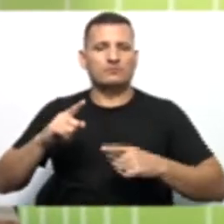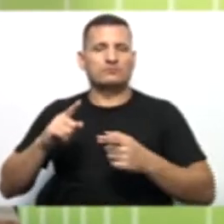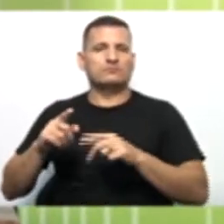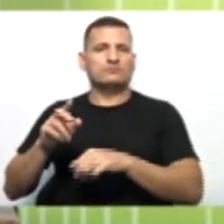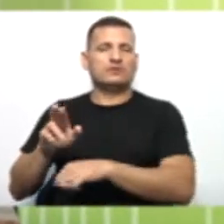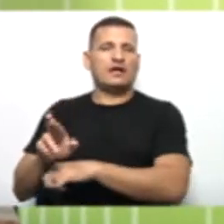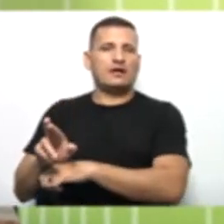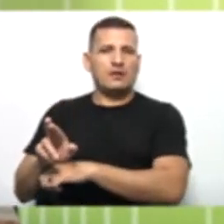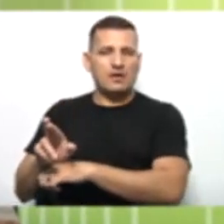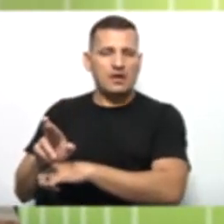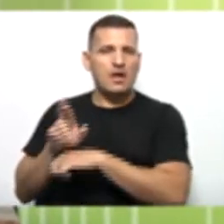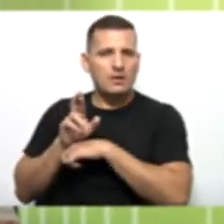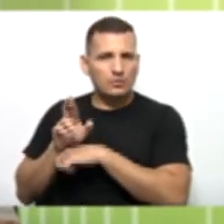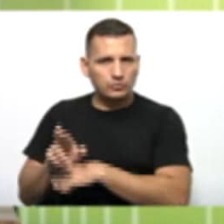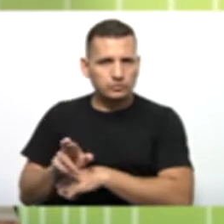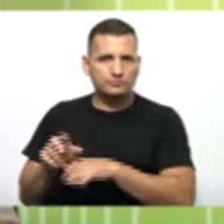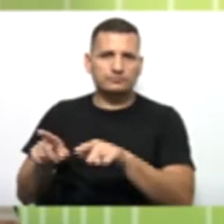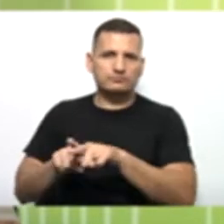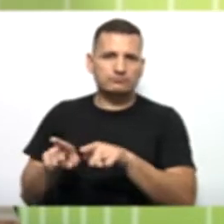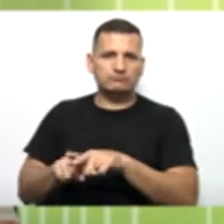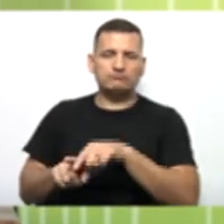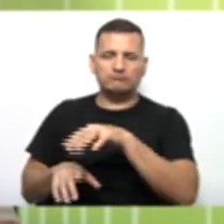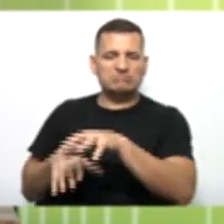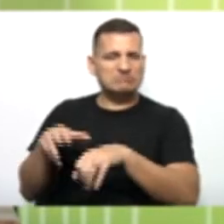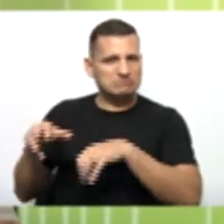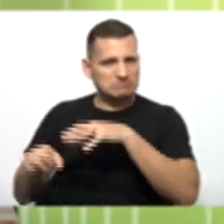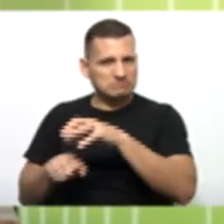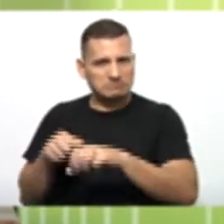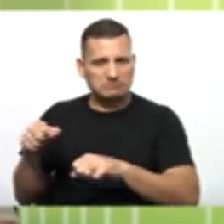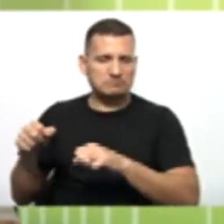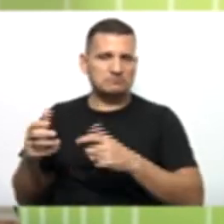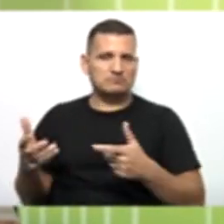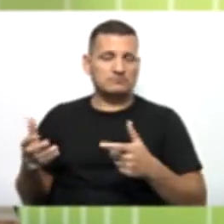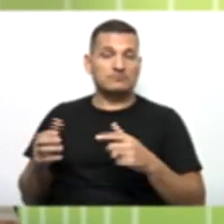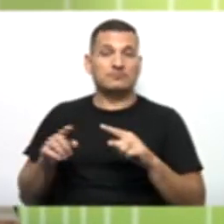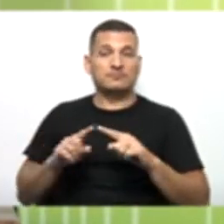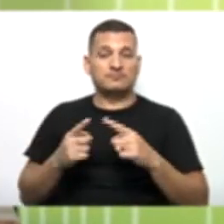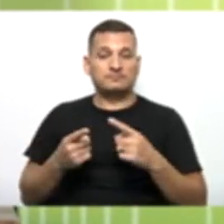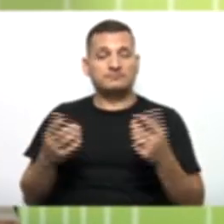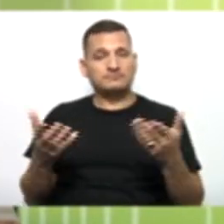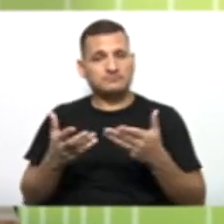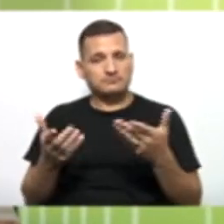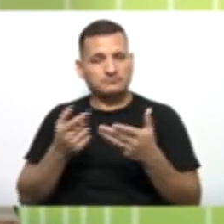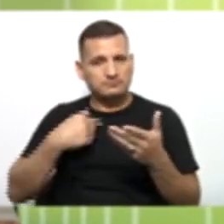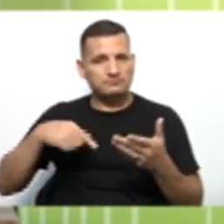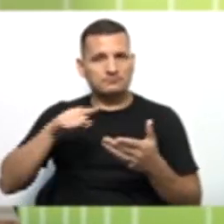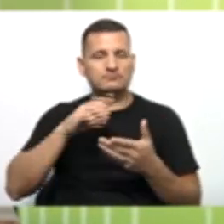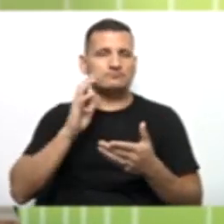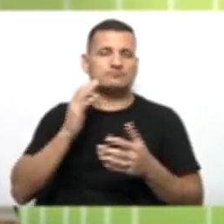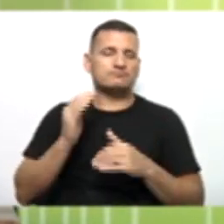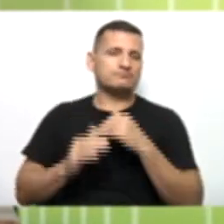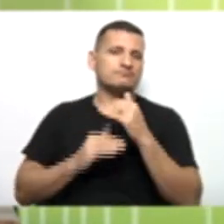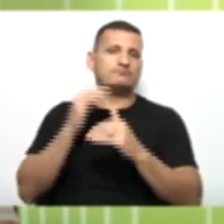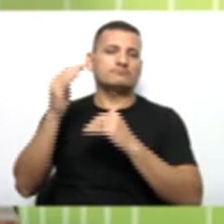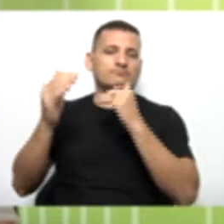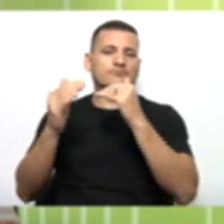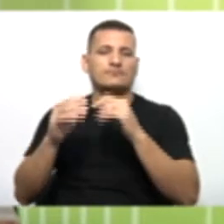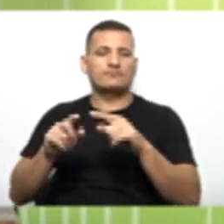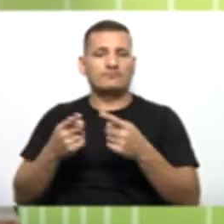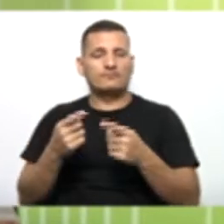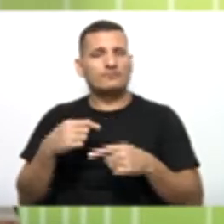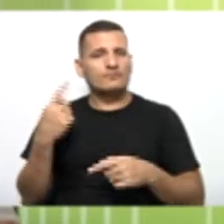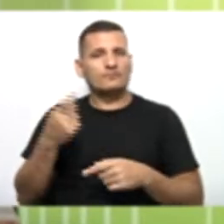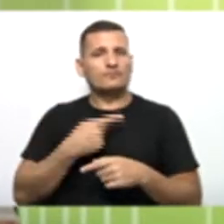recursos da natureza sem se preocupar com o manejo. Mas hoje nós já evoluímos nisso, mas nós ainda não